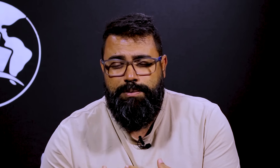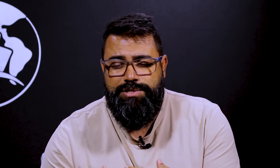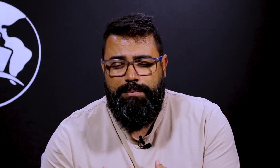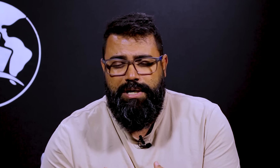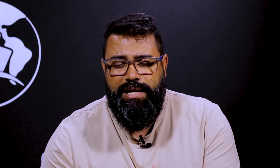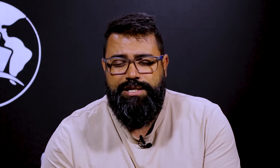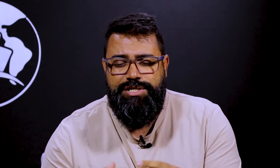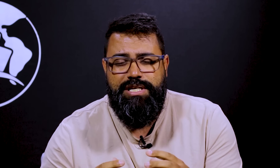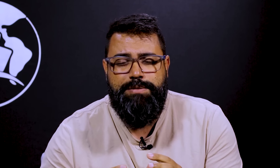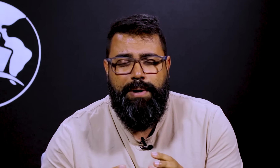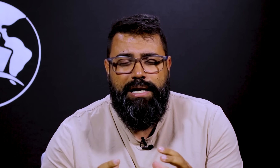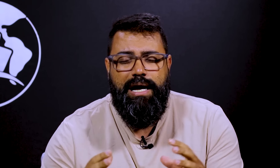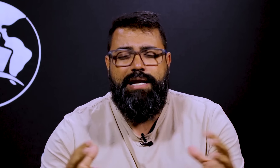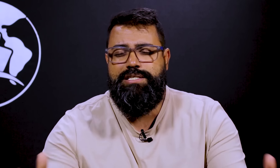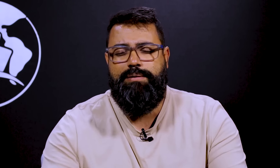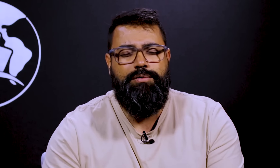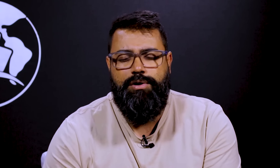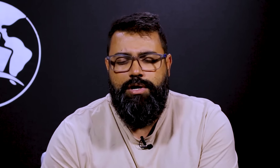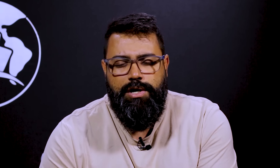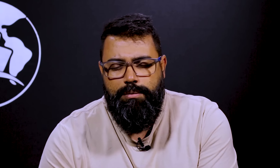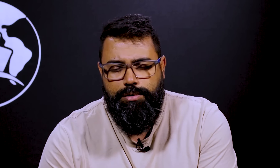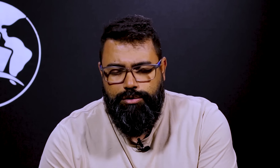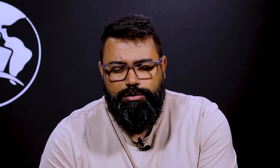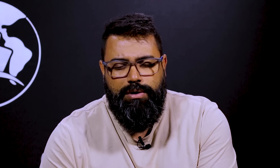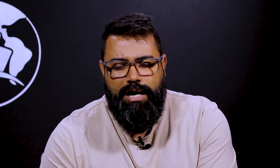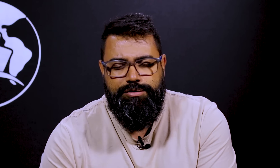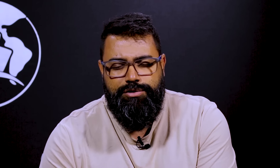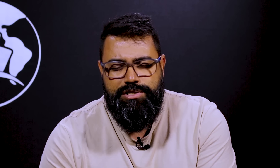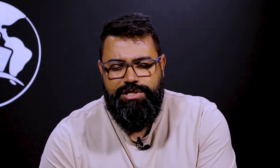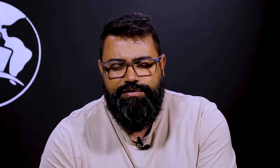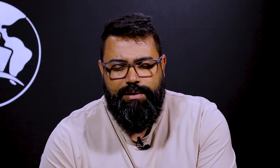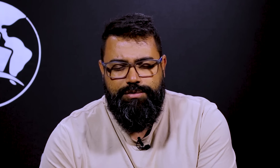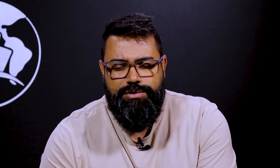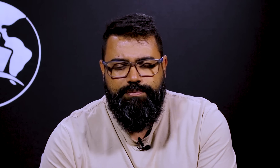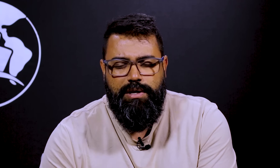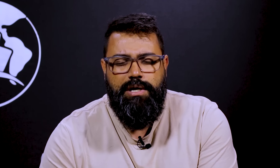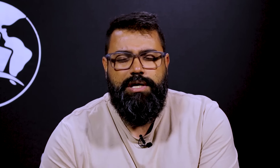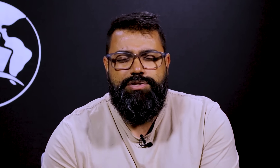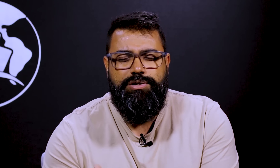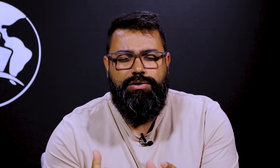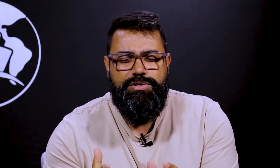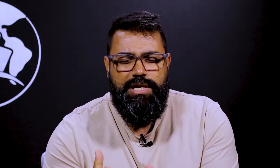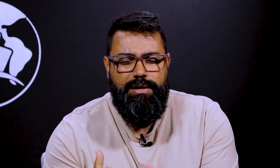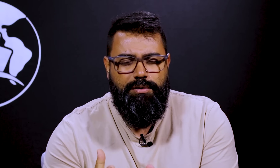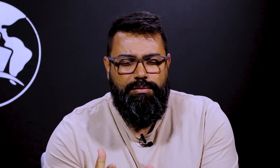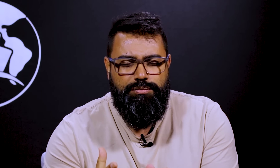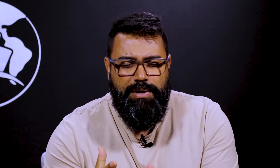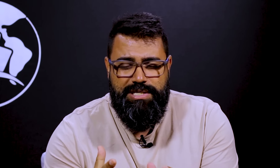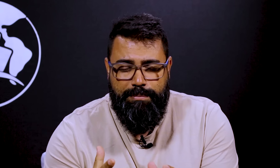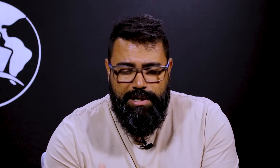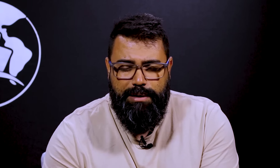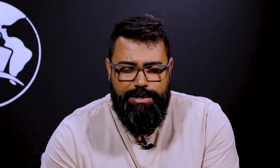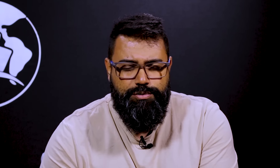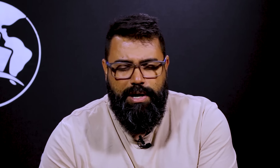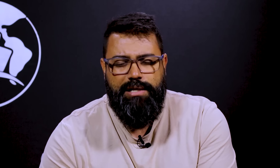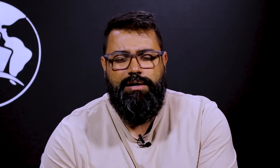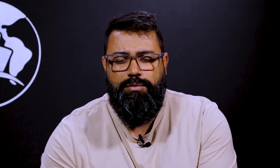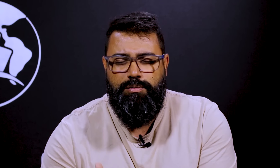essa responsabilidade de espalhar esse amor por todo lugar onde nós estivermos. Que o Senhor nos dê uma